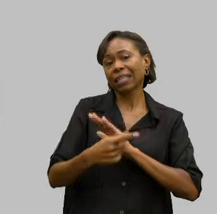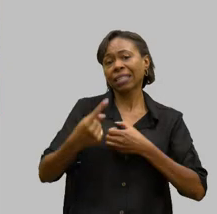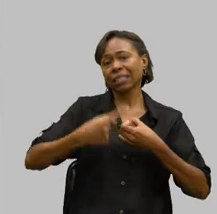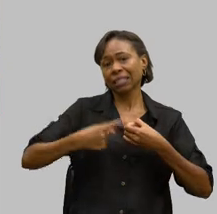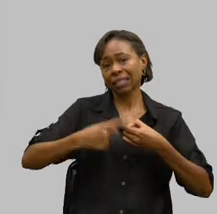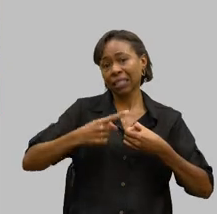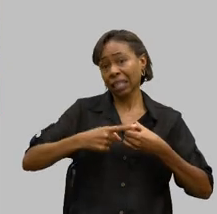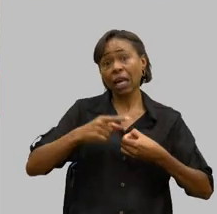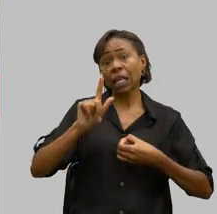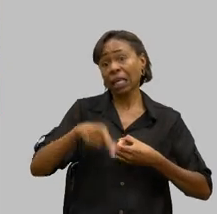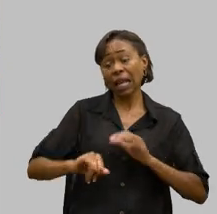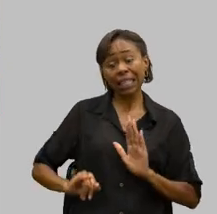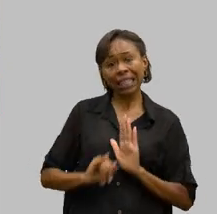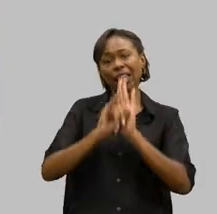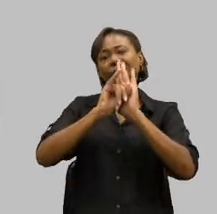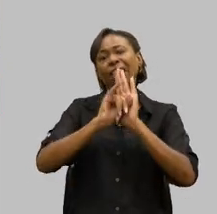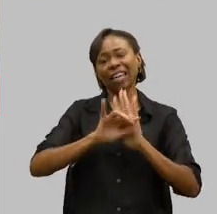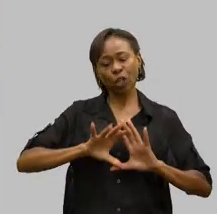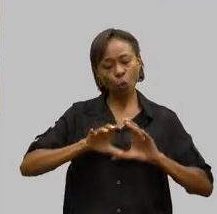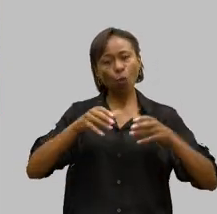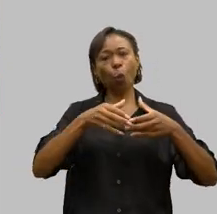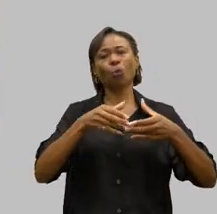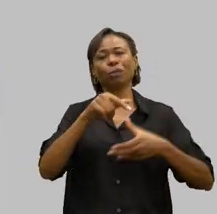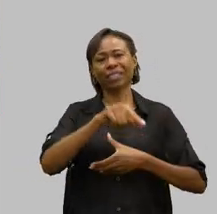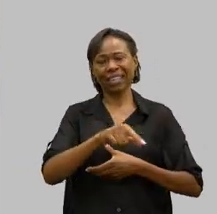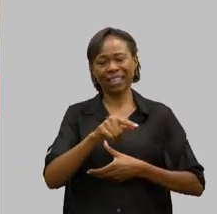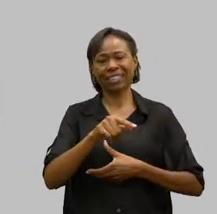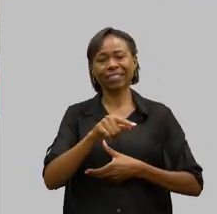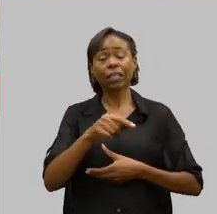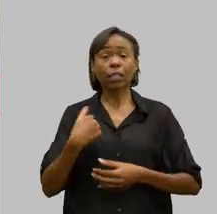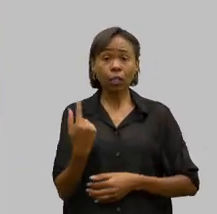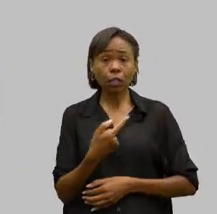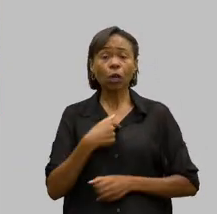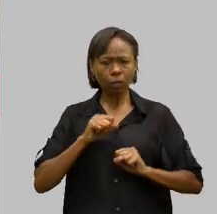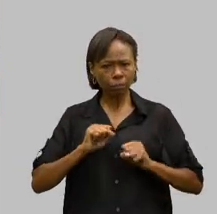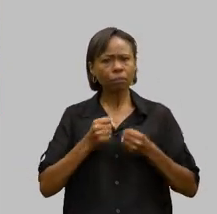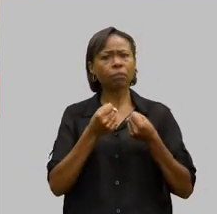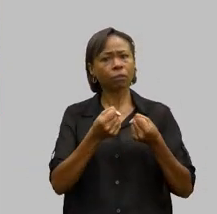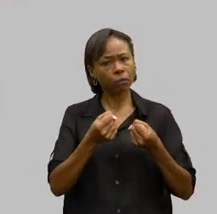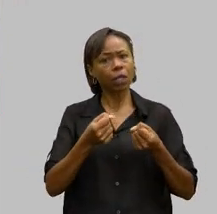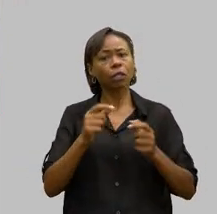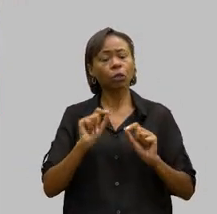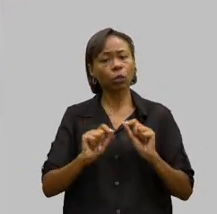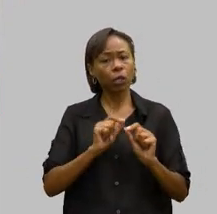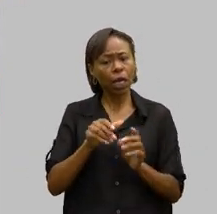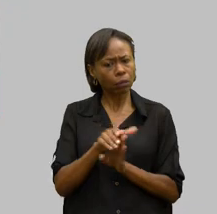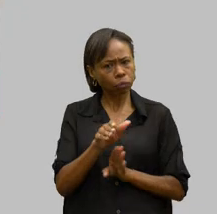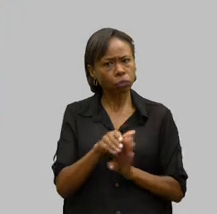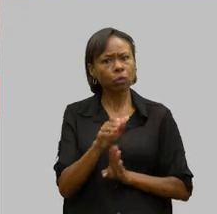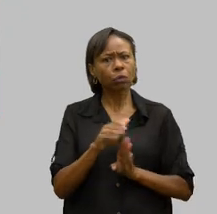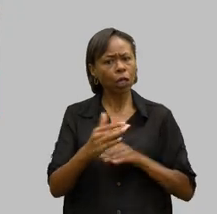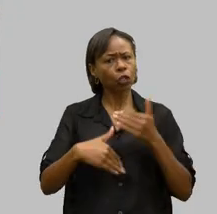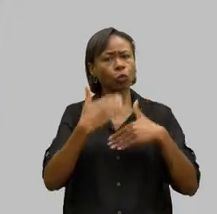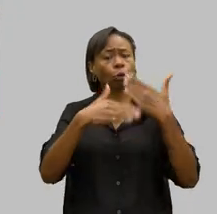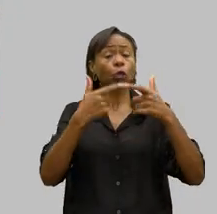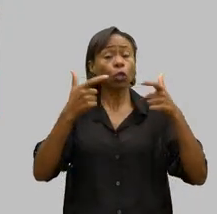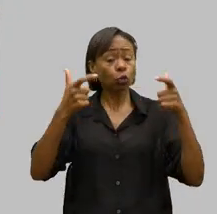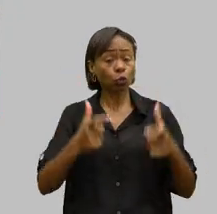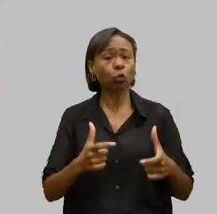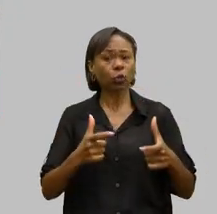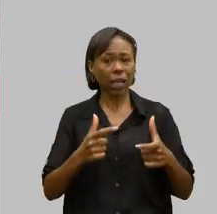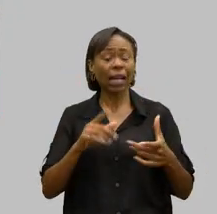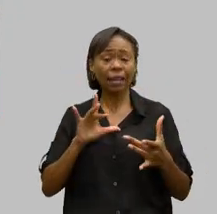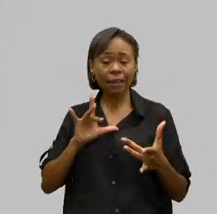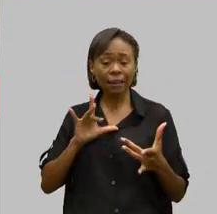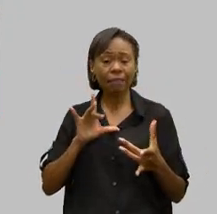pertencimento com aquela comunidade fora de série e que a gente defende muito, inclusive, como indutor de desenvolvimento local e de vínculo